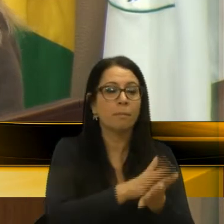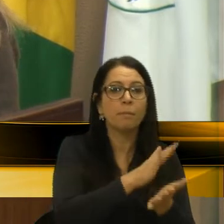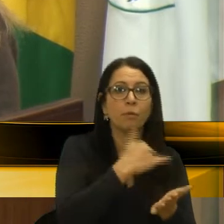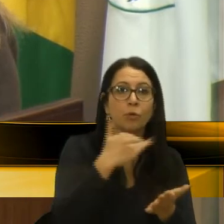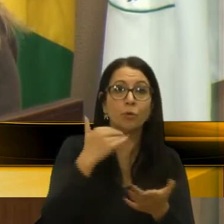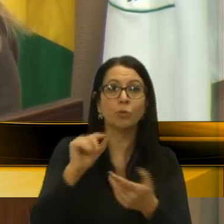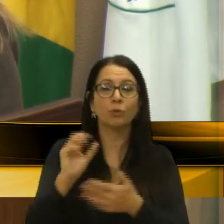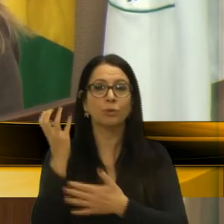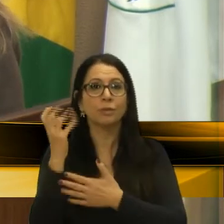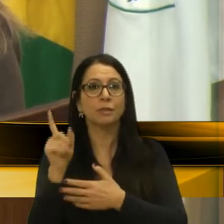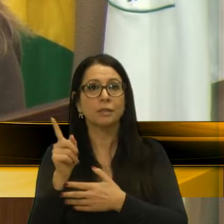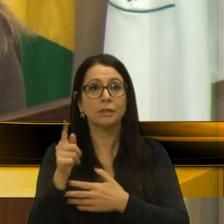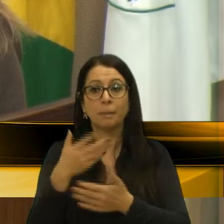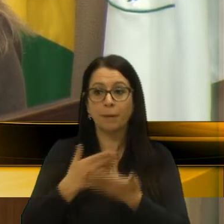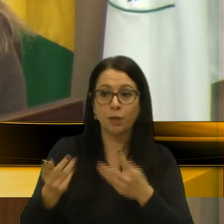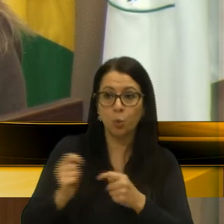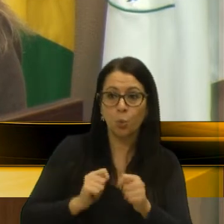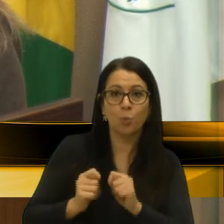gente perdeu o controle.